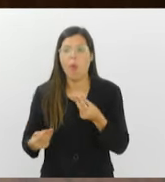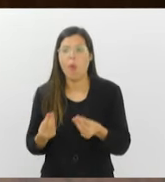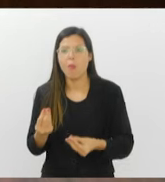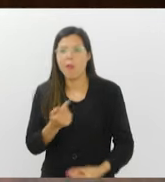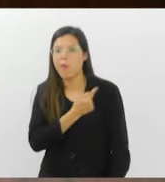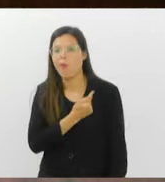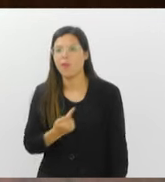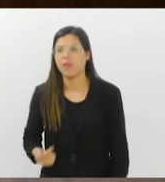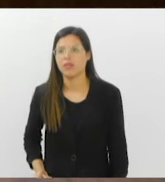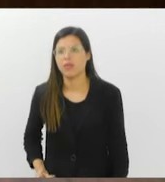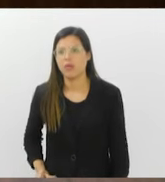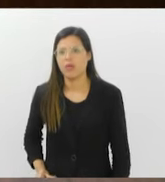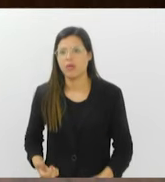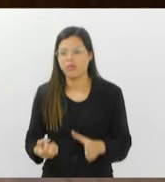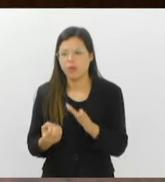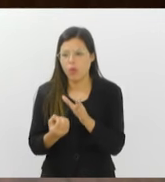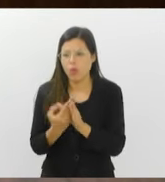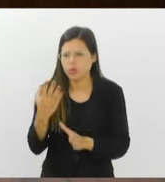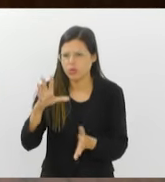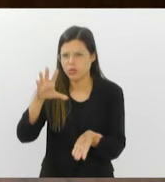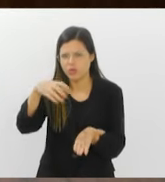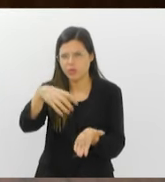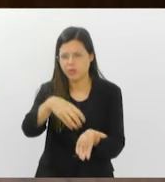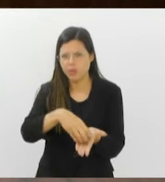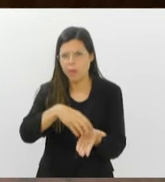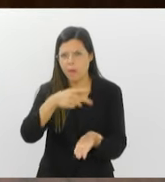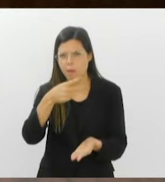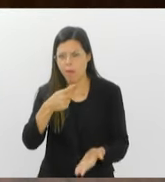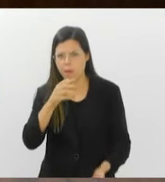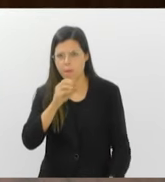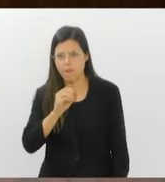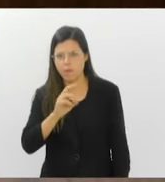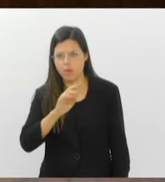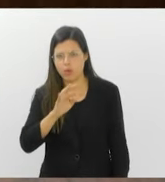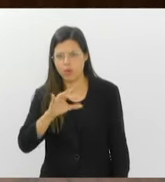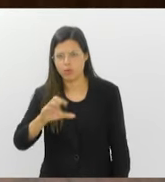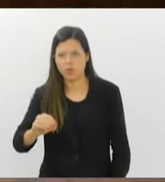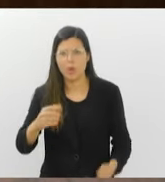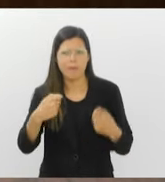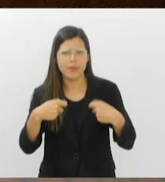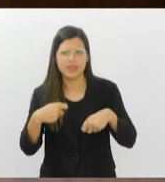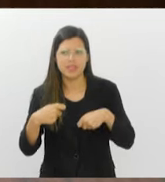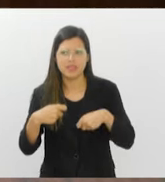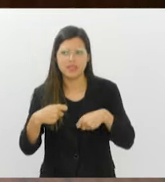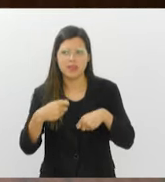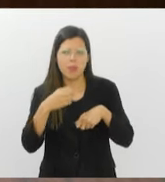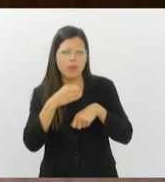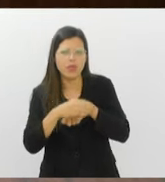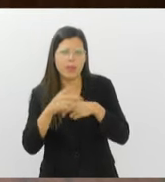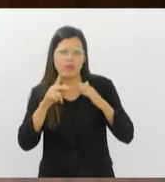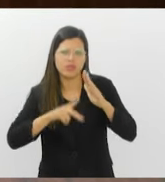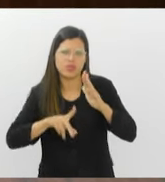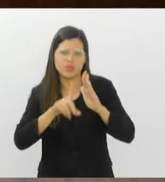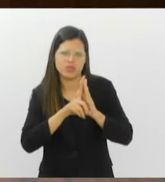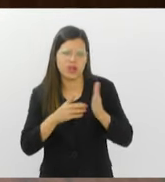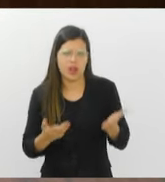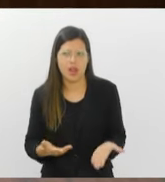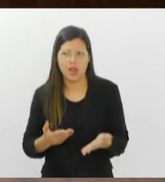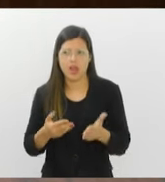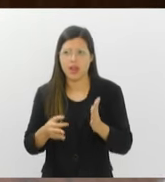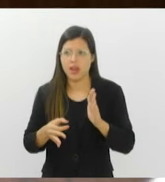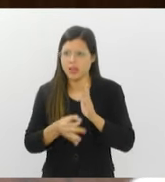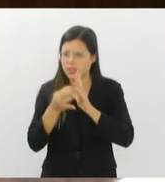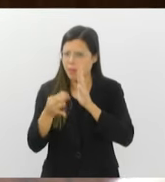um pórtico, precisa mandar projeto de lei para essa casa, senhor presidente? esse parecer não